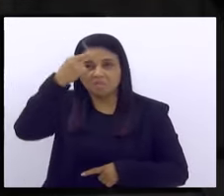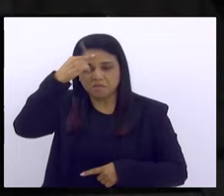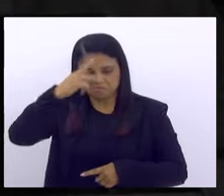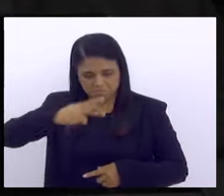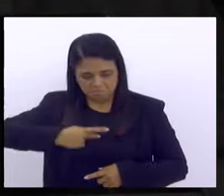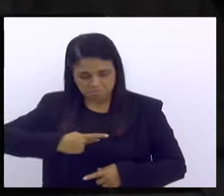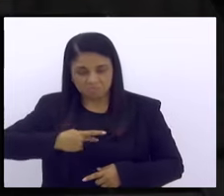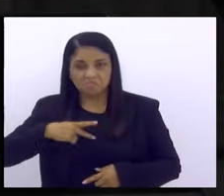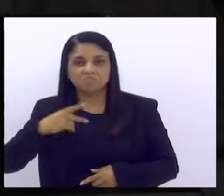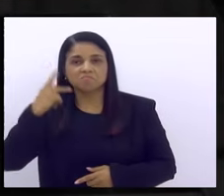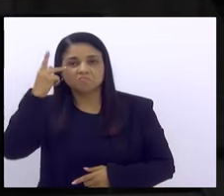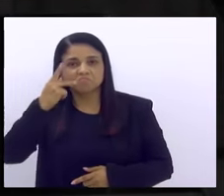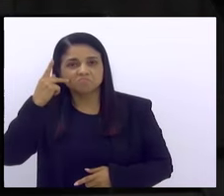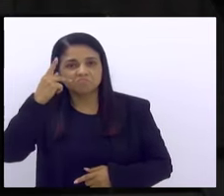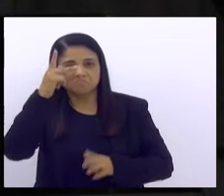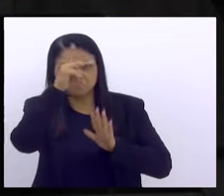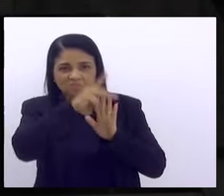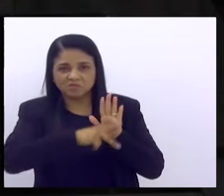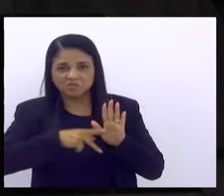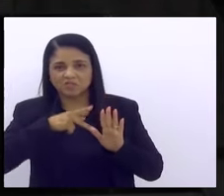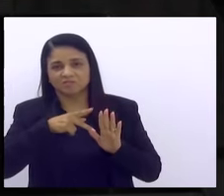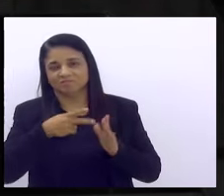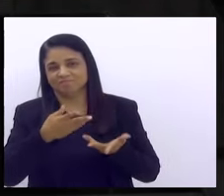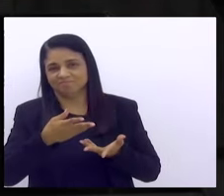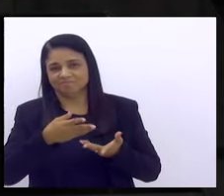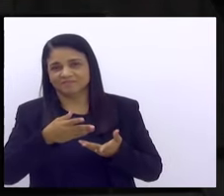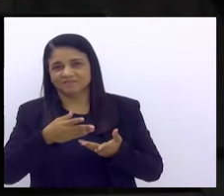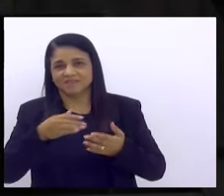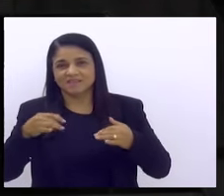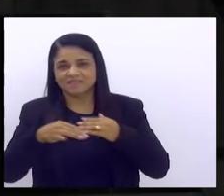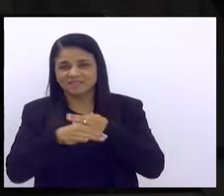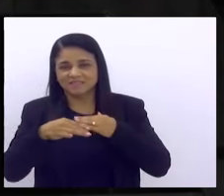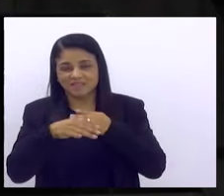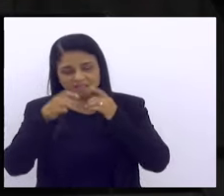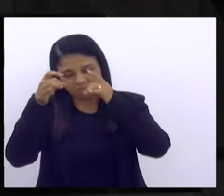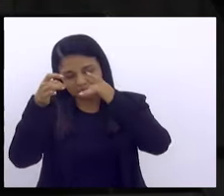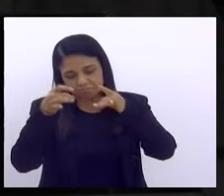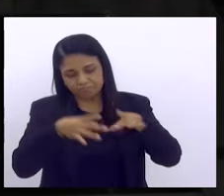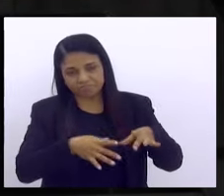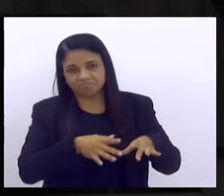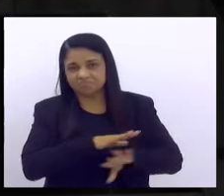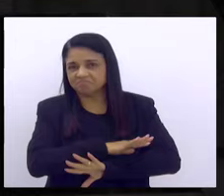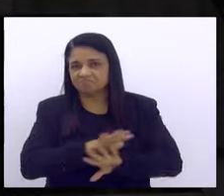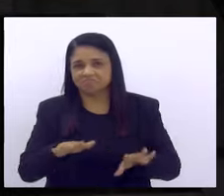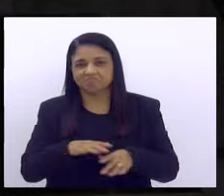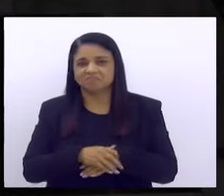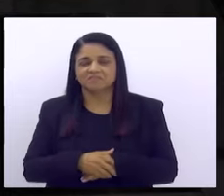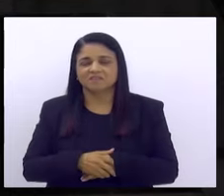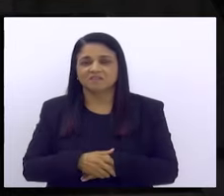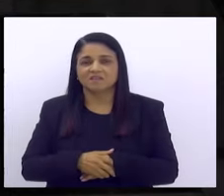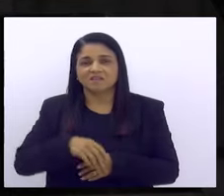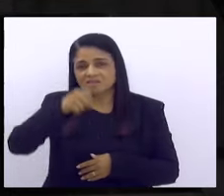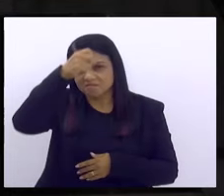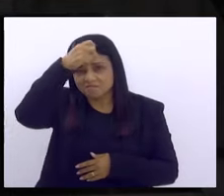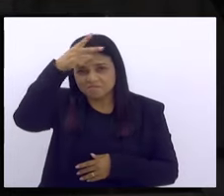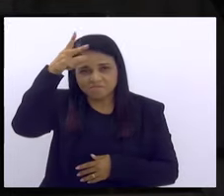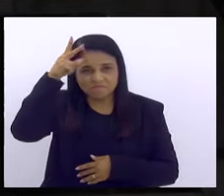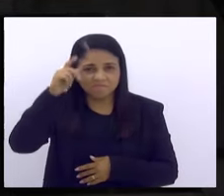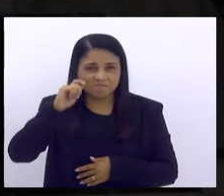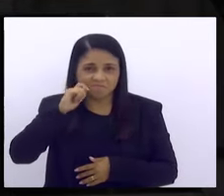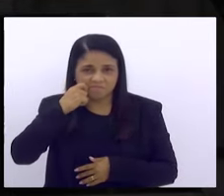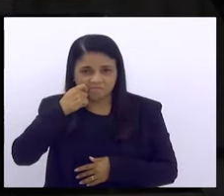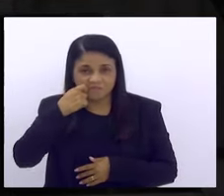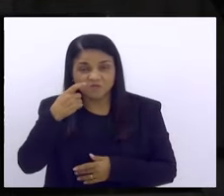pessoal político. A cidade está abandonada. O prefeito Eduardo Paes,